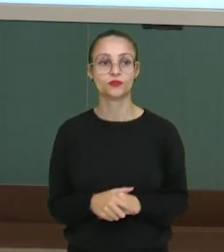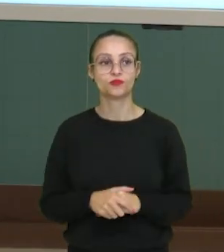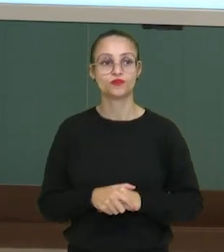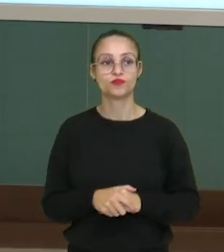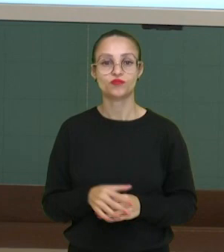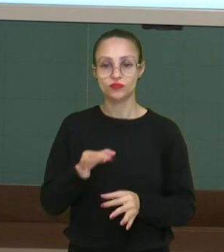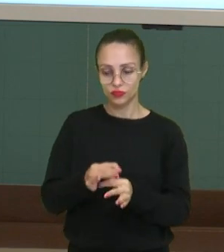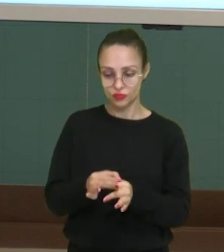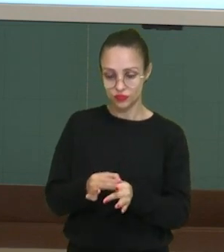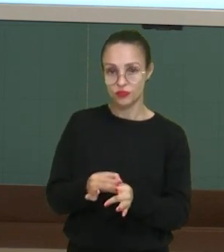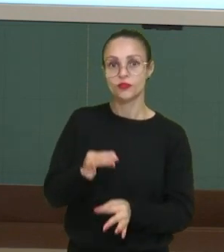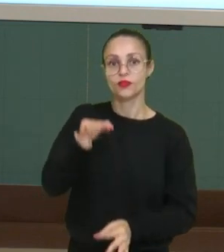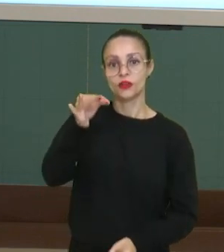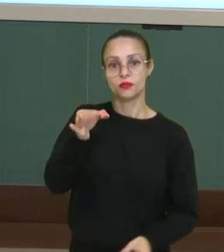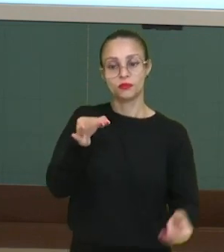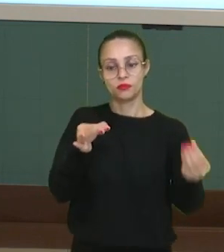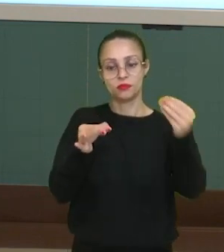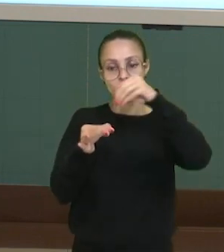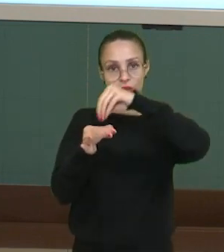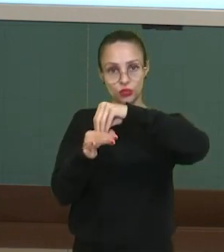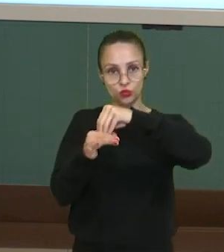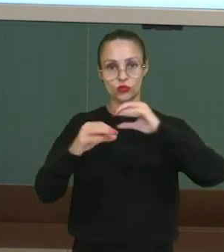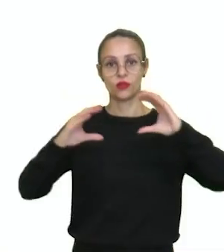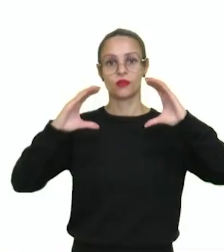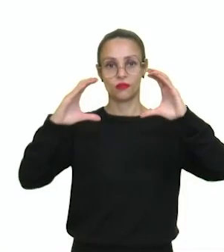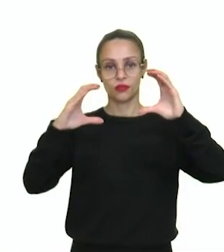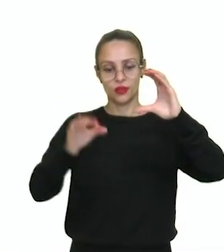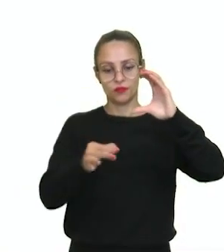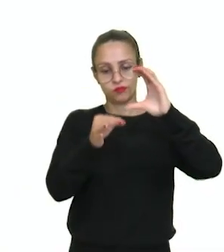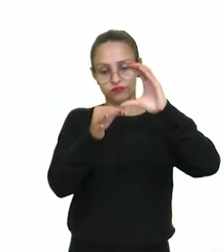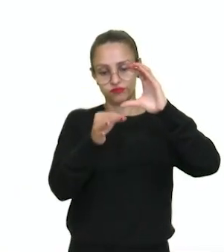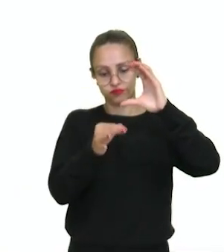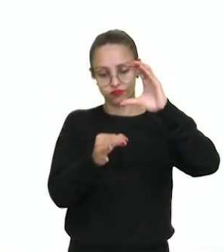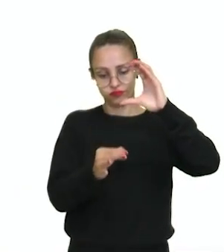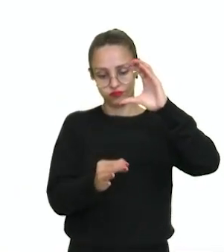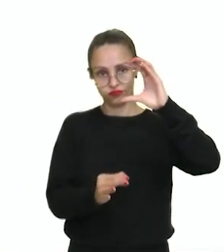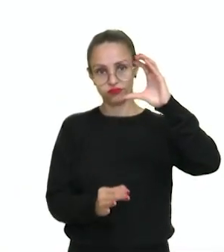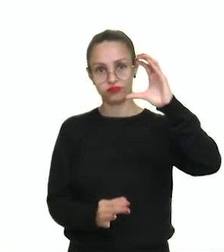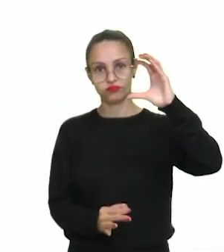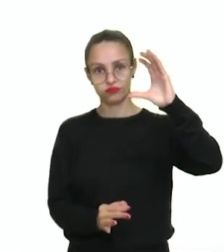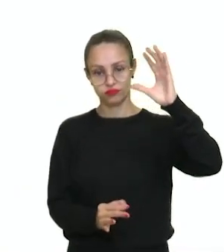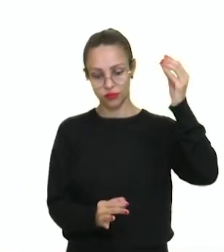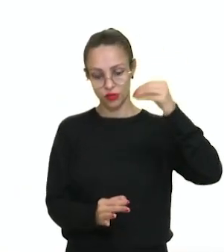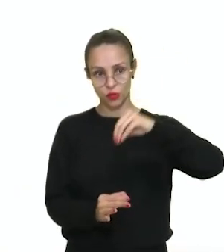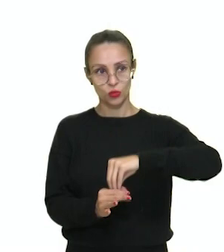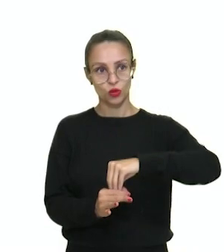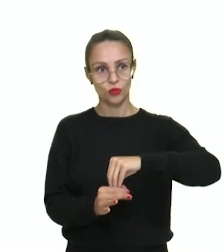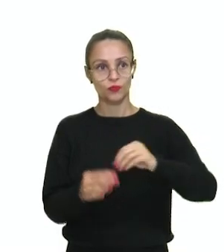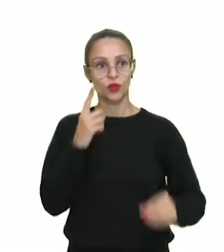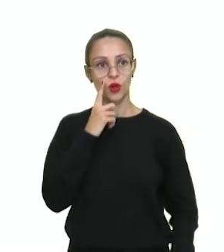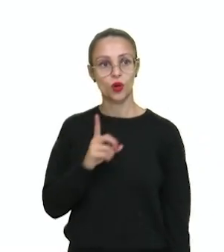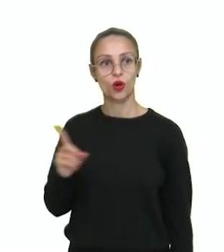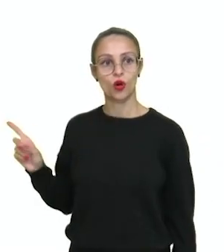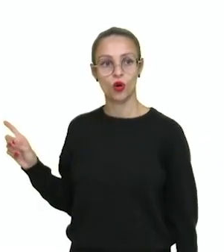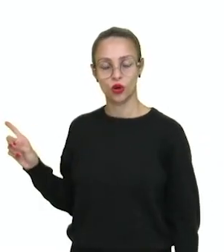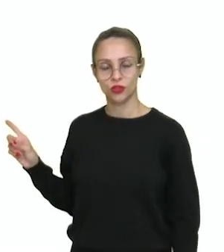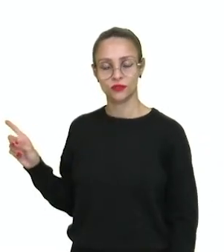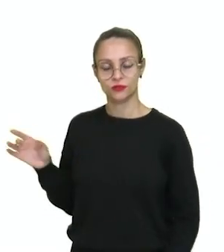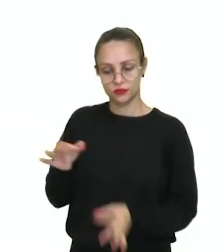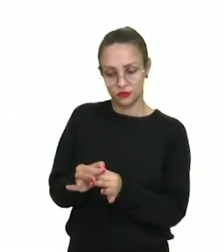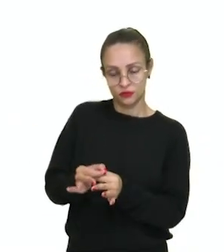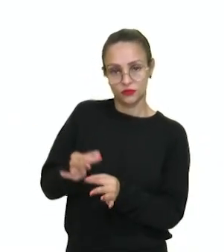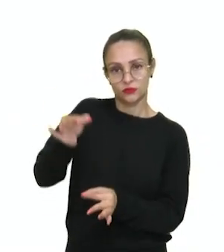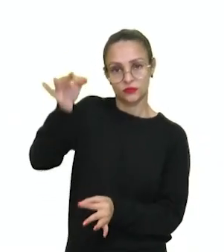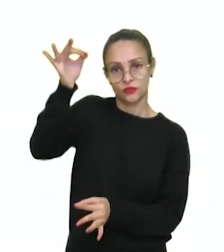espinal começa no final do tronco encefálico e se estende até o final na nossa espinha. Reparem aqui